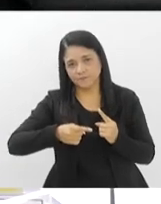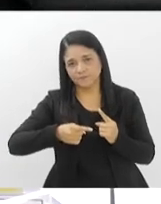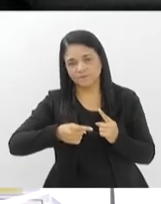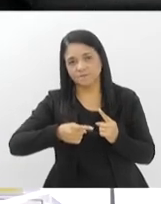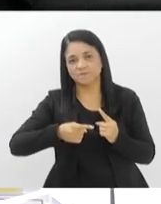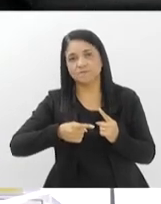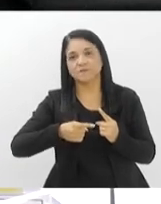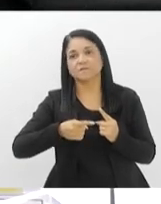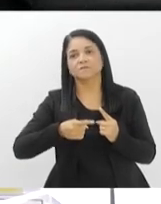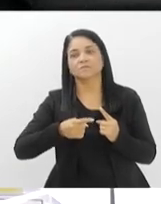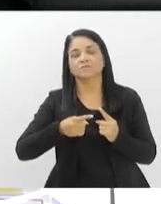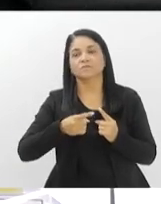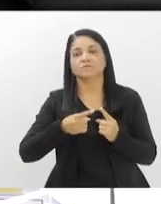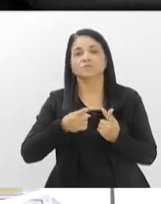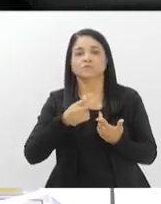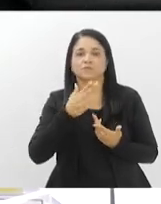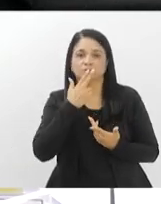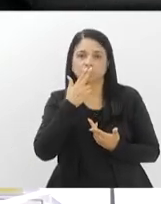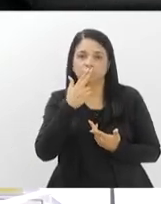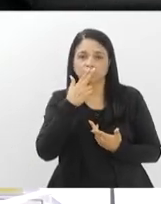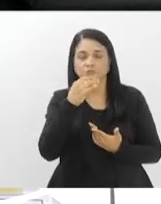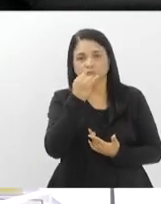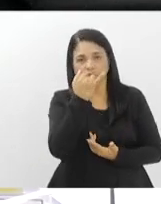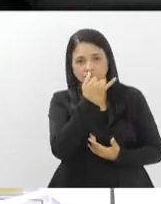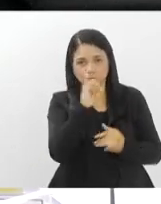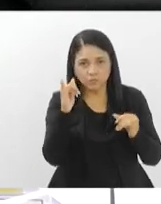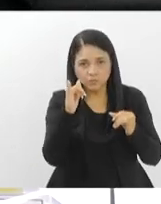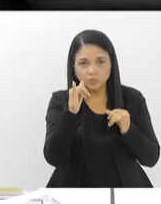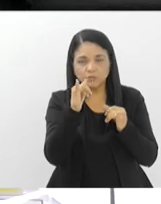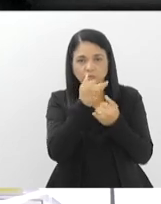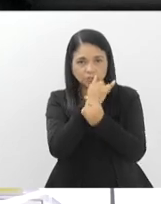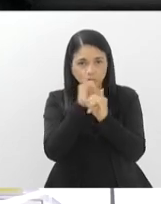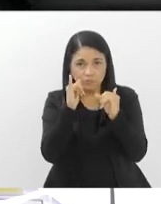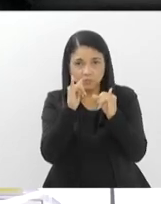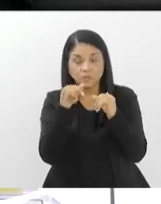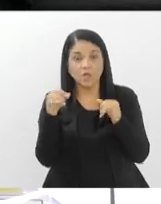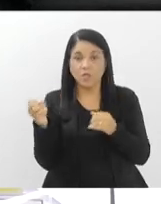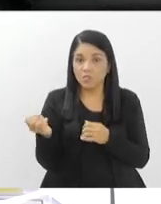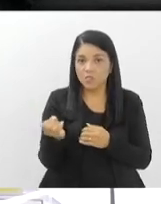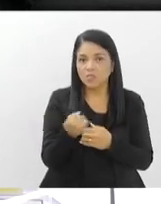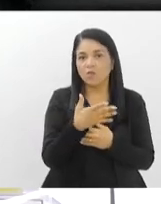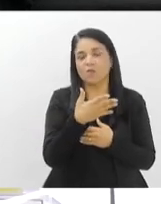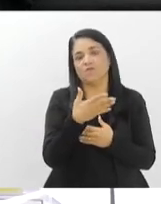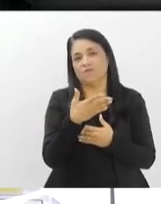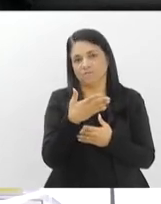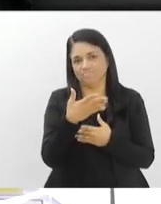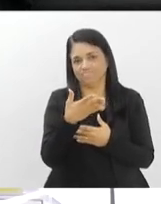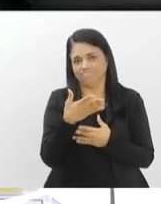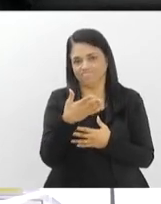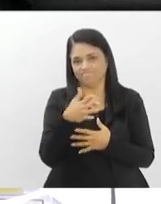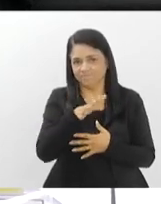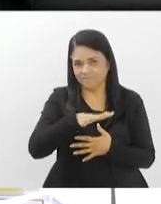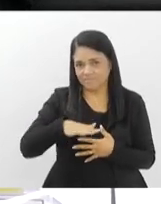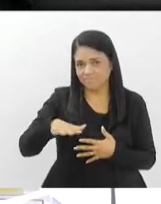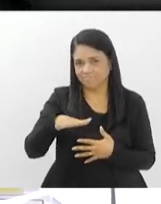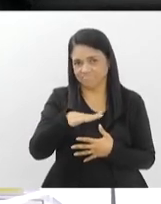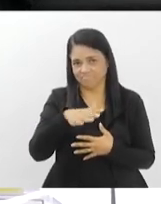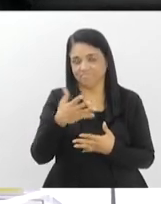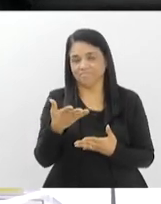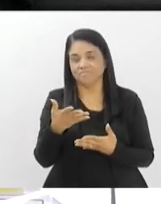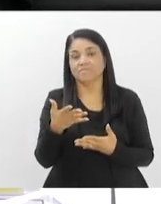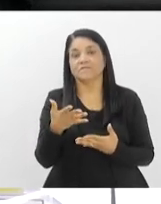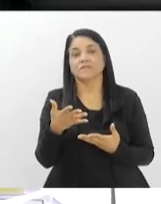desses dispositivos eletrônicos, que é uma novidade de mercado.